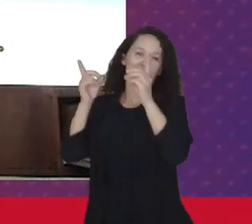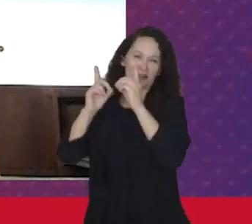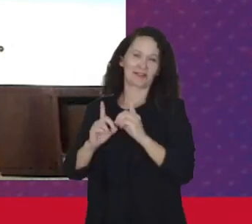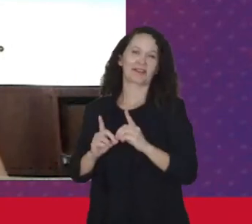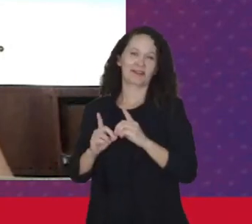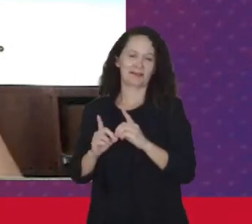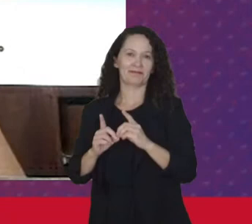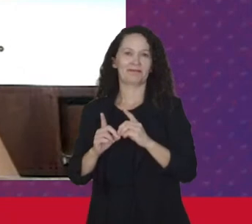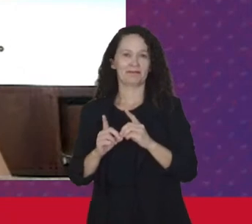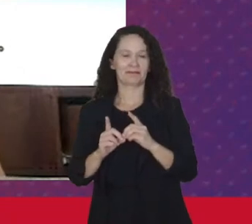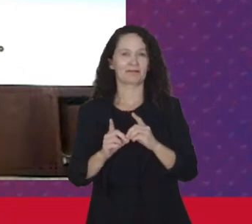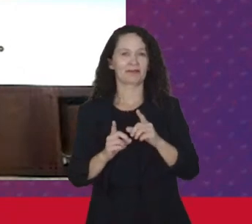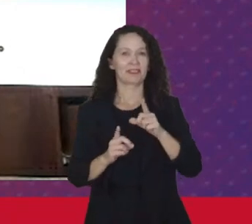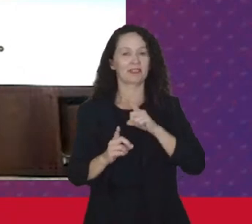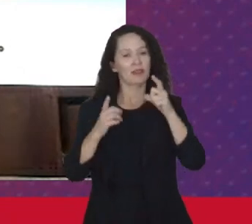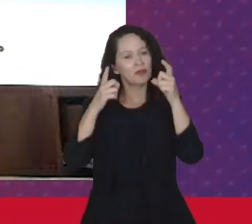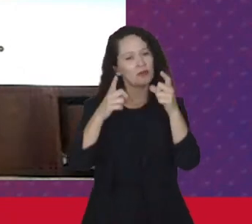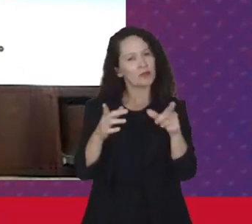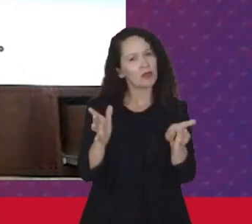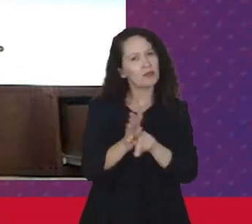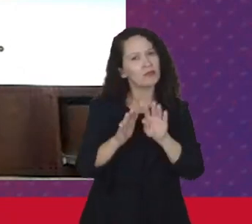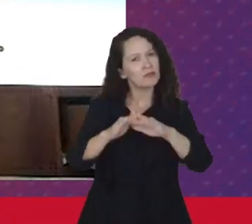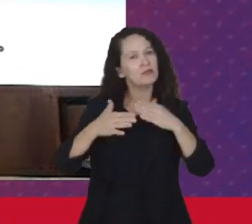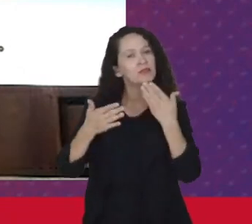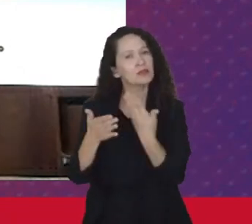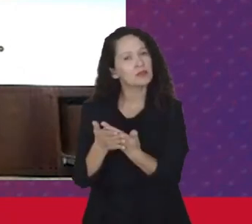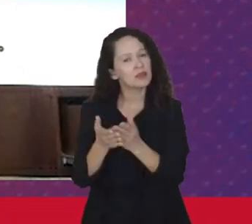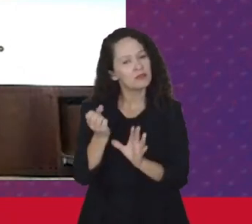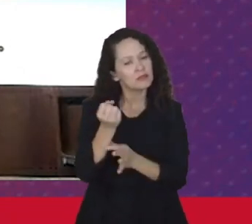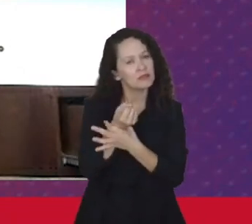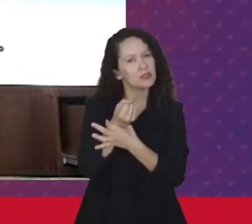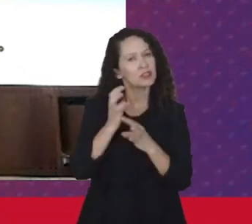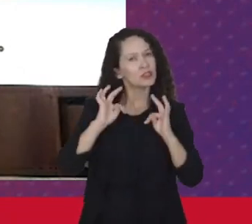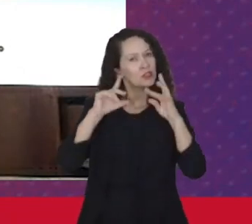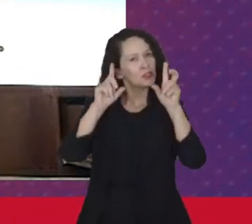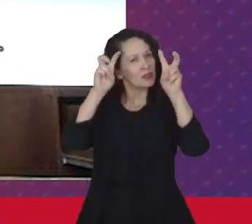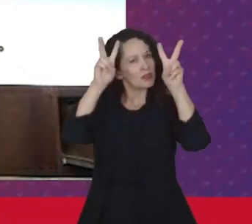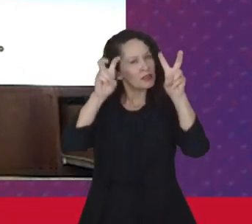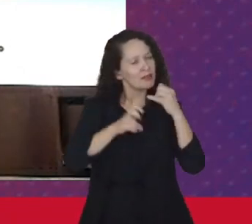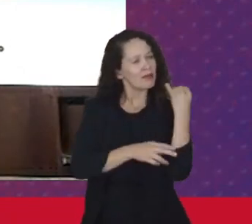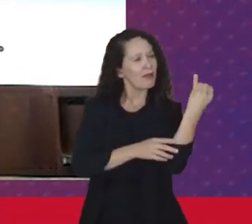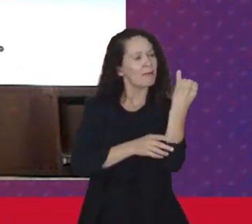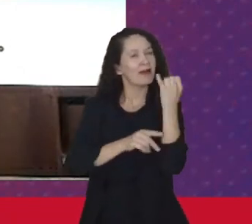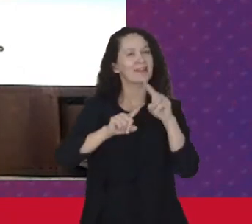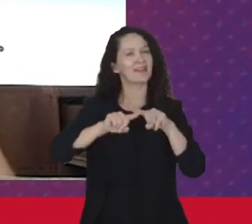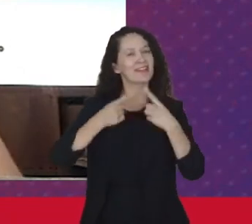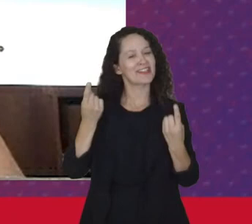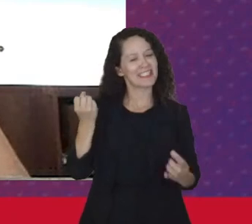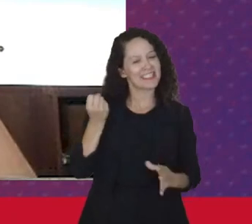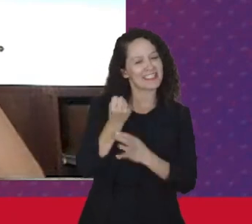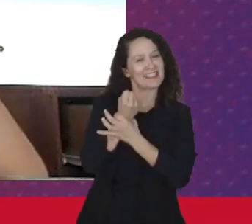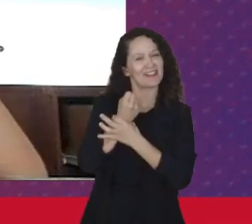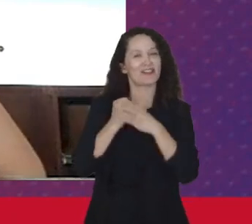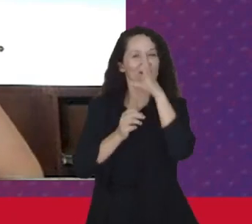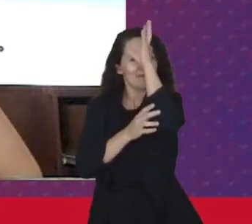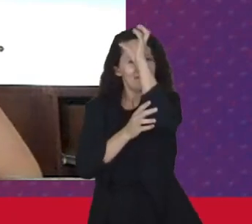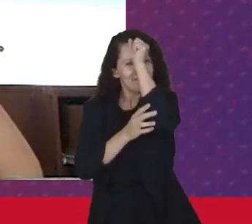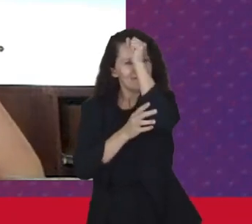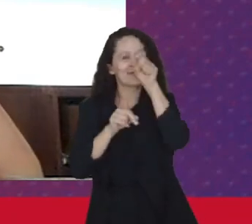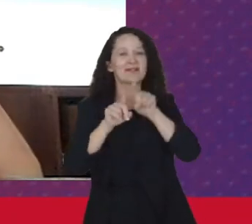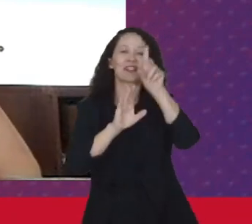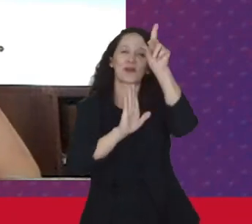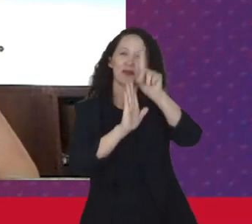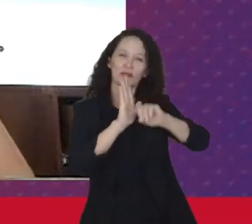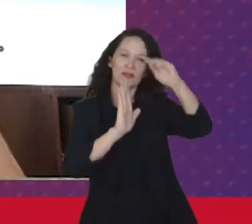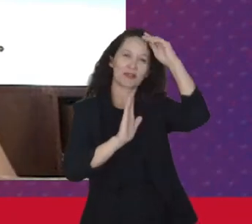deficiência. E ter um espaço escolar, para além de todas as questões importantes de garantir a aprendizagem e os